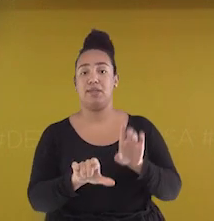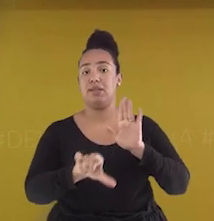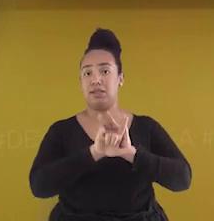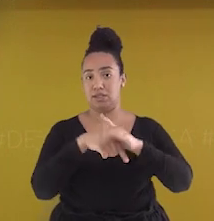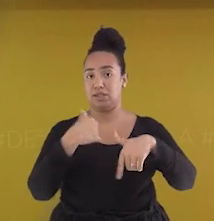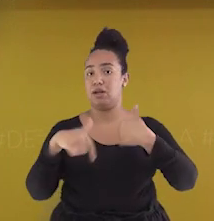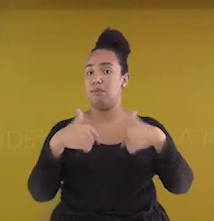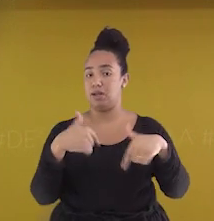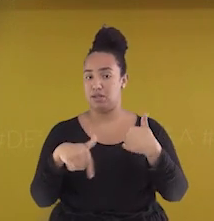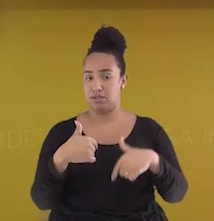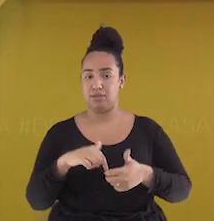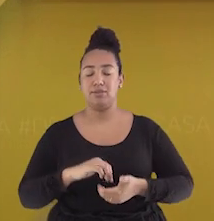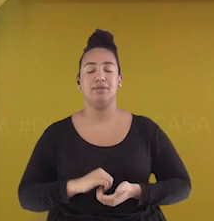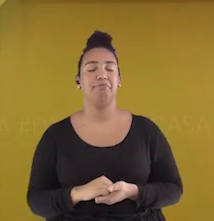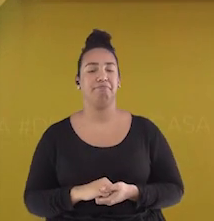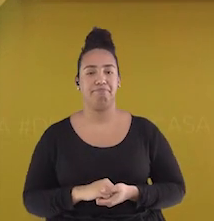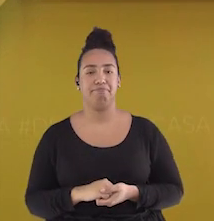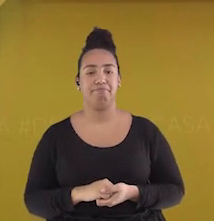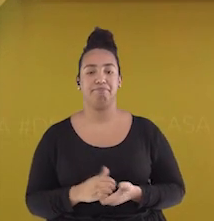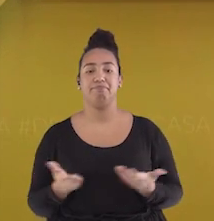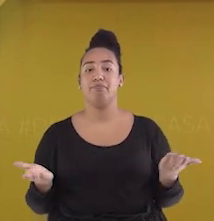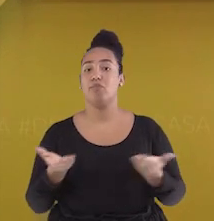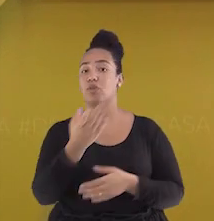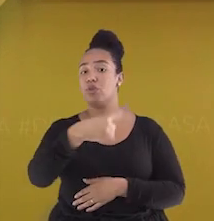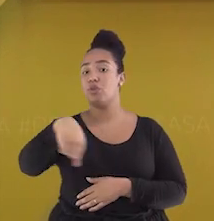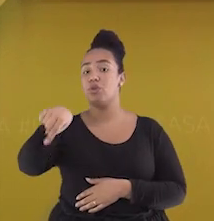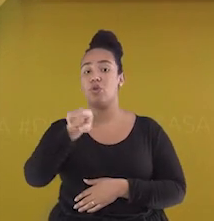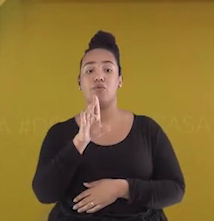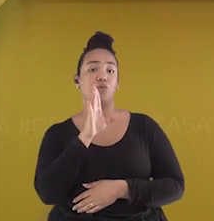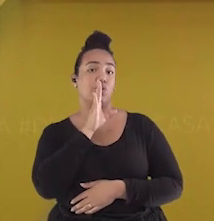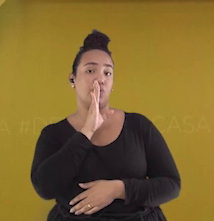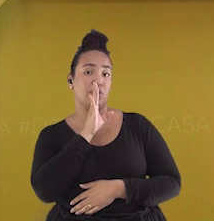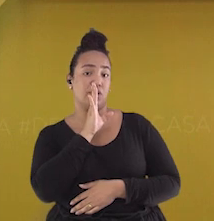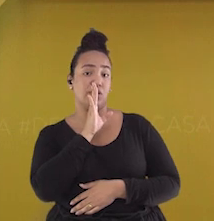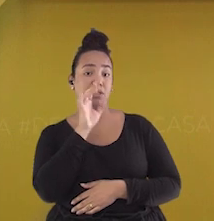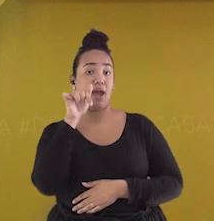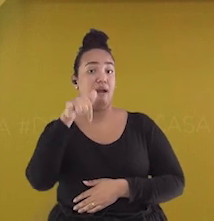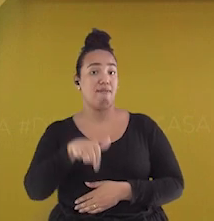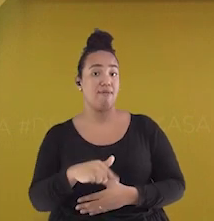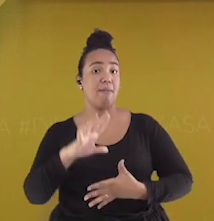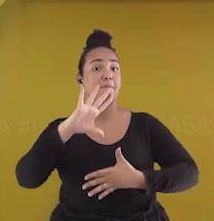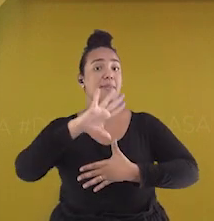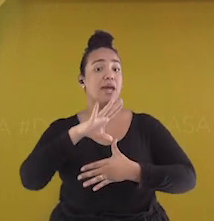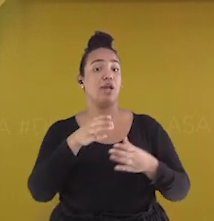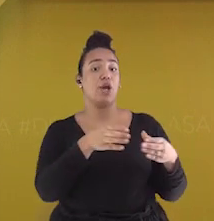trabalhistas comuns. Agora vamos conhecer os blocos econômicos